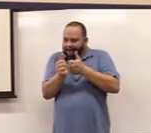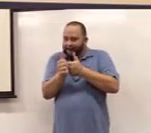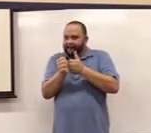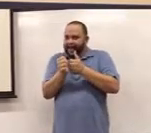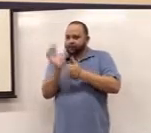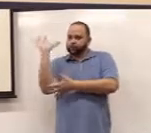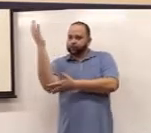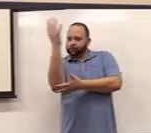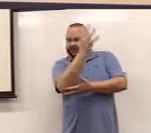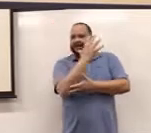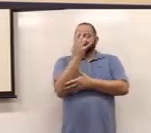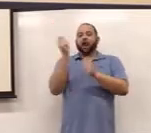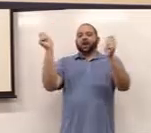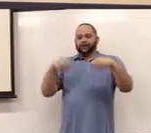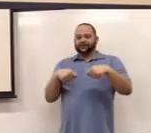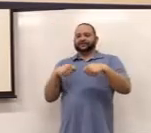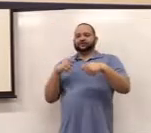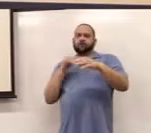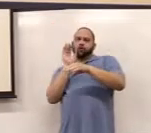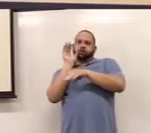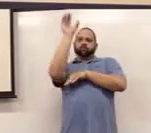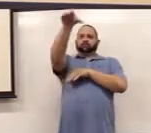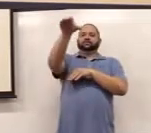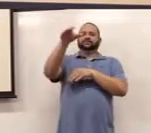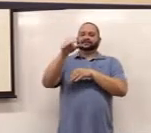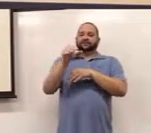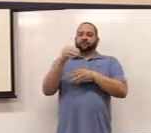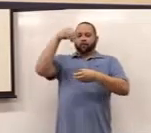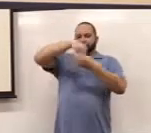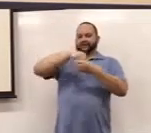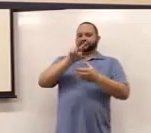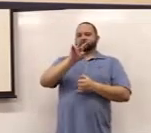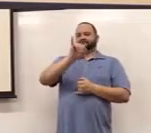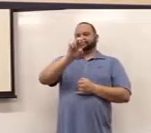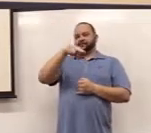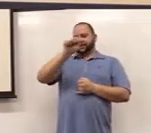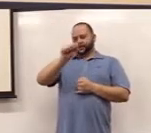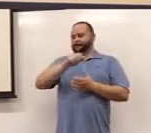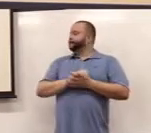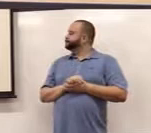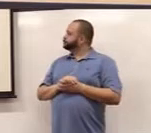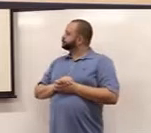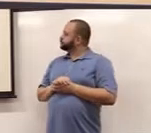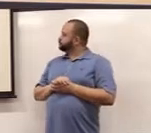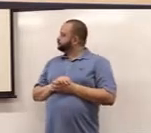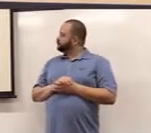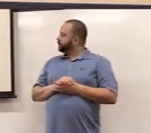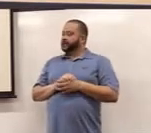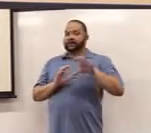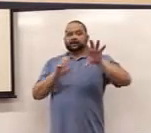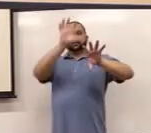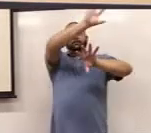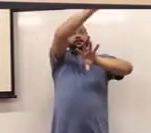desses jardins, desse descampado, que eles vão conseguir atirar para dentro da cidade. Aqui, então, atrás disso